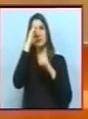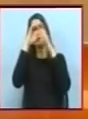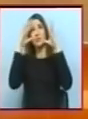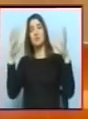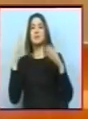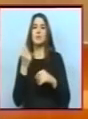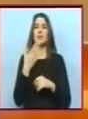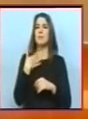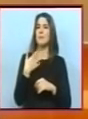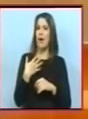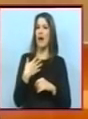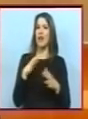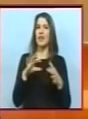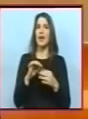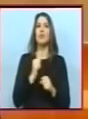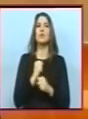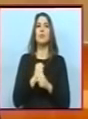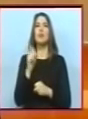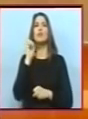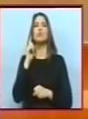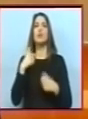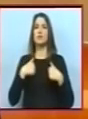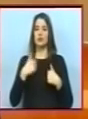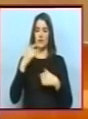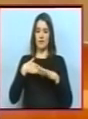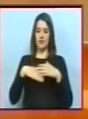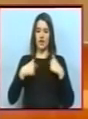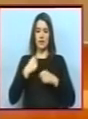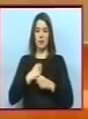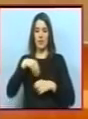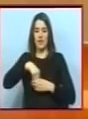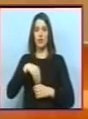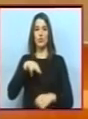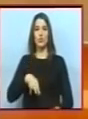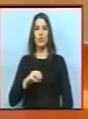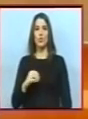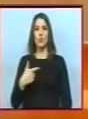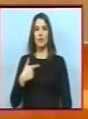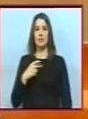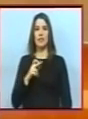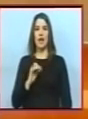errada acerca do papel e da importância do papel do notário. Penso que hoje